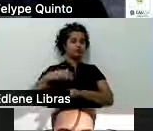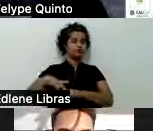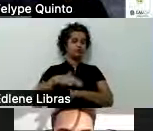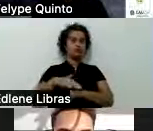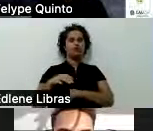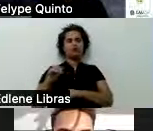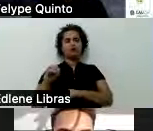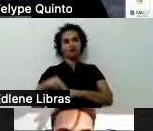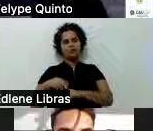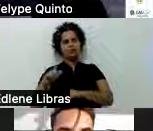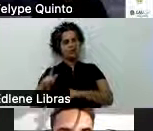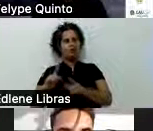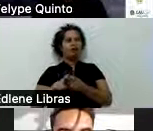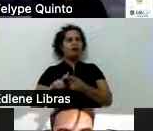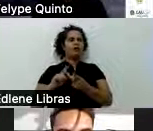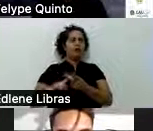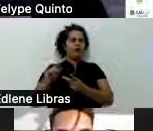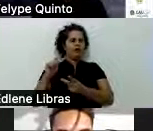ONGs, associações,